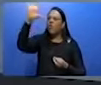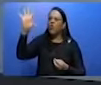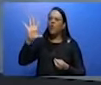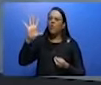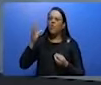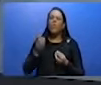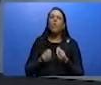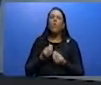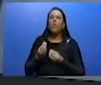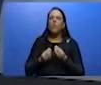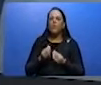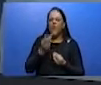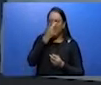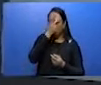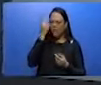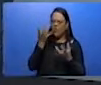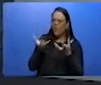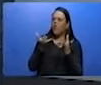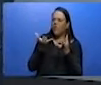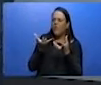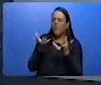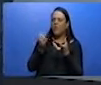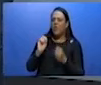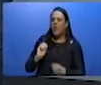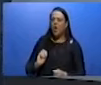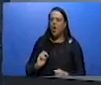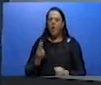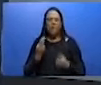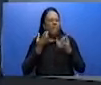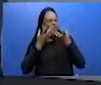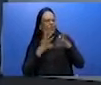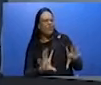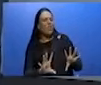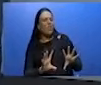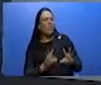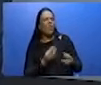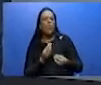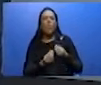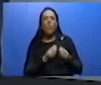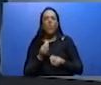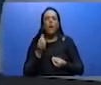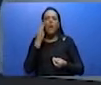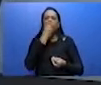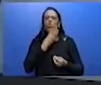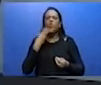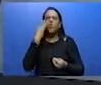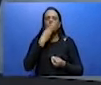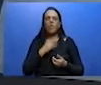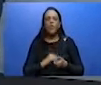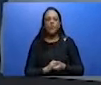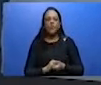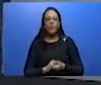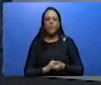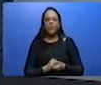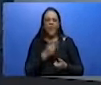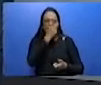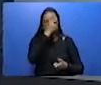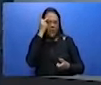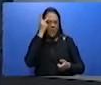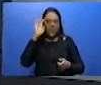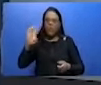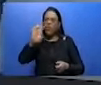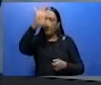era uma coisa que ninguém ligava? Ah, não serve para nada isso aí. Como será que era o açúcar? Ele era muito procurado na